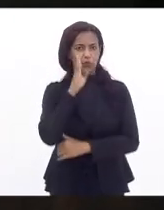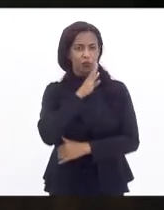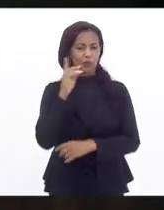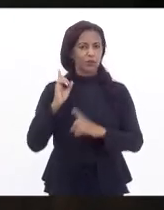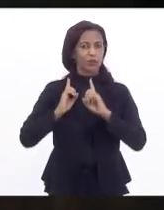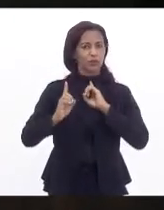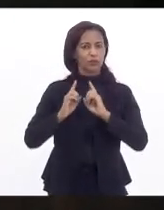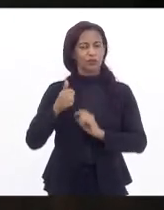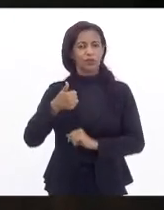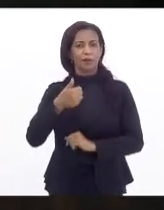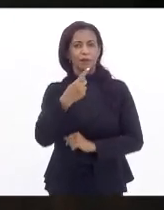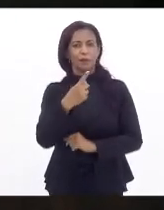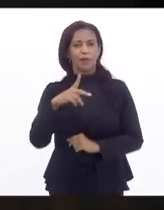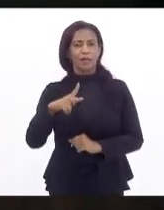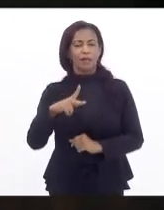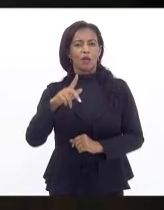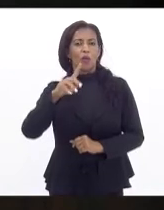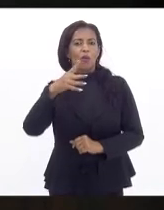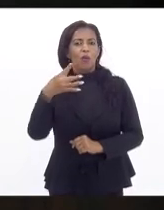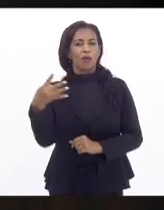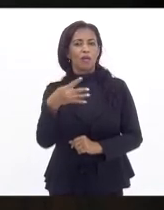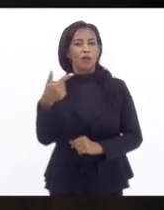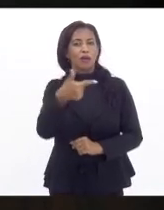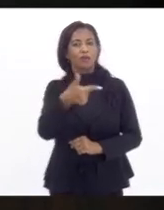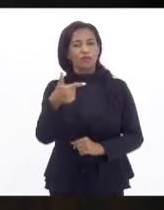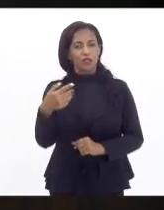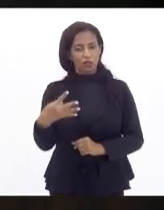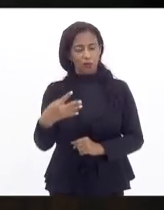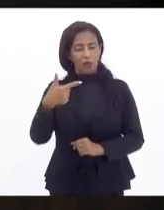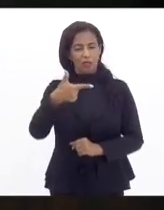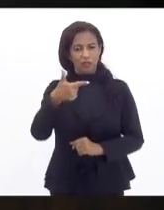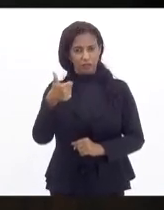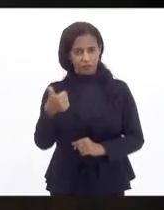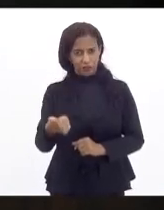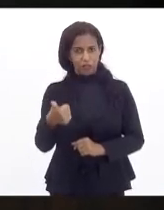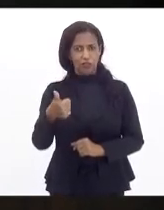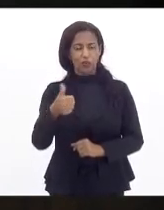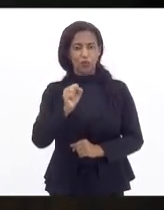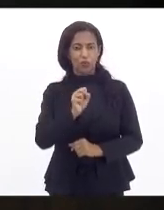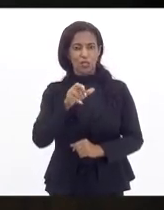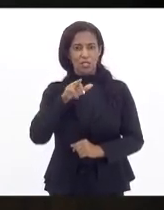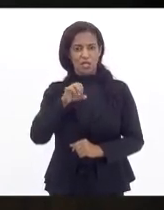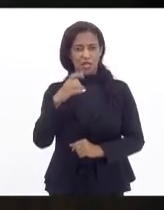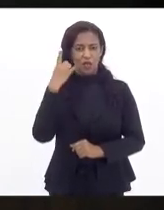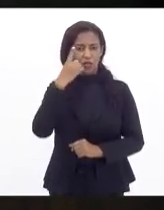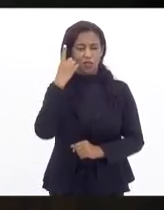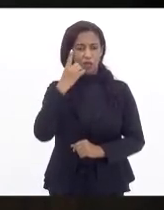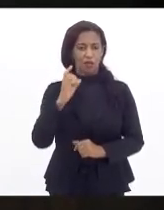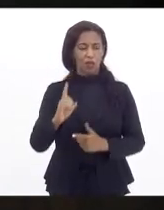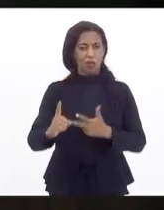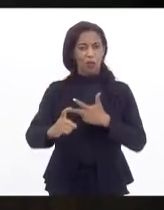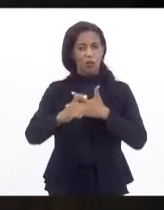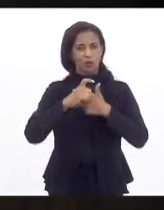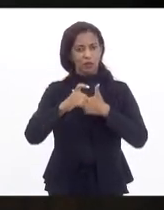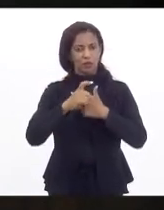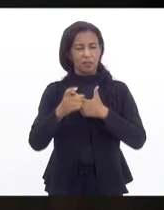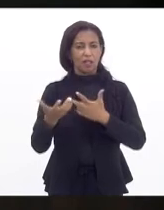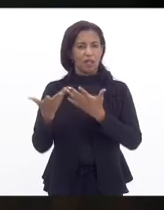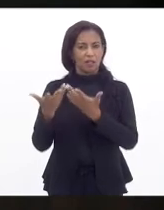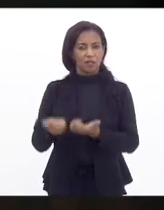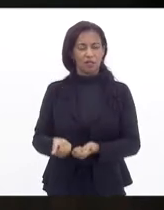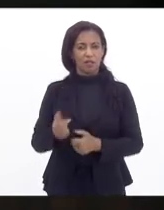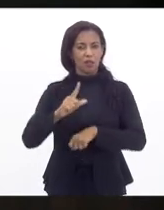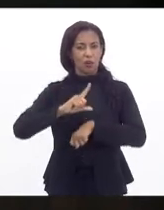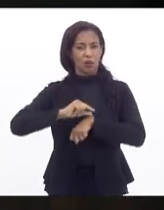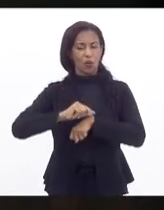a discussão única, projeto de lei 4424 de 21, de autoria do deputado Sérgio Fernandes, que autoriza o Poder Executivo a considerar a carga